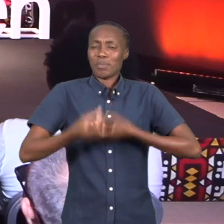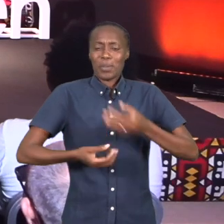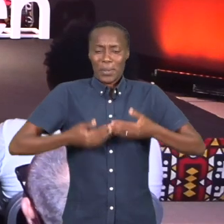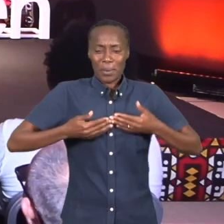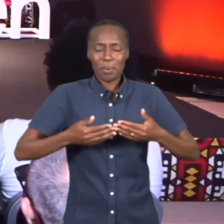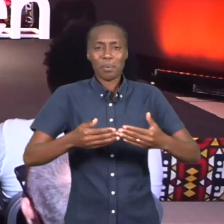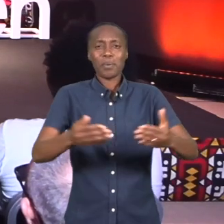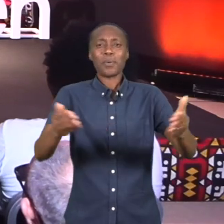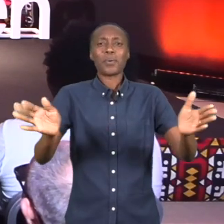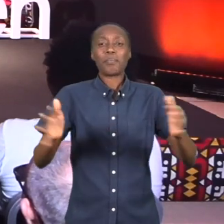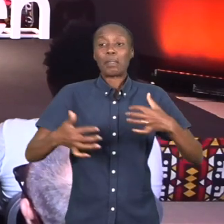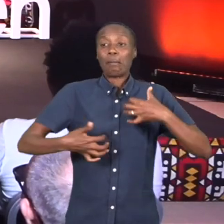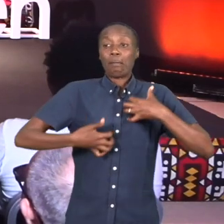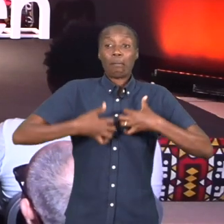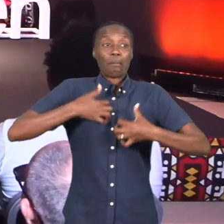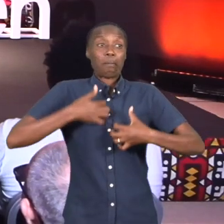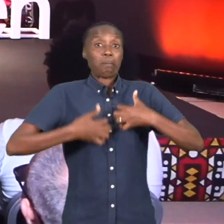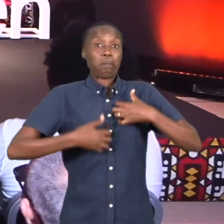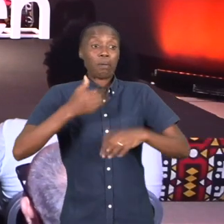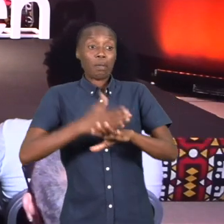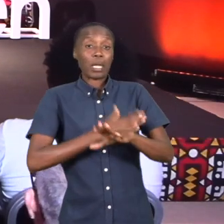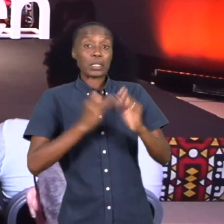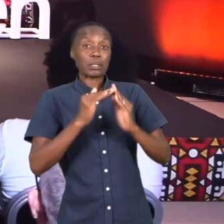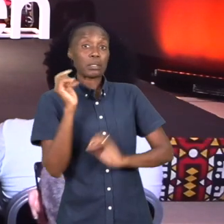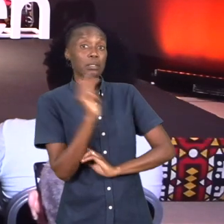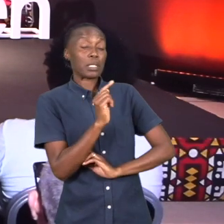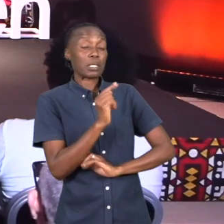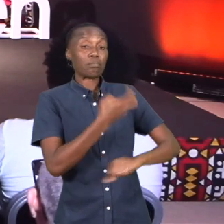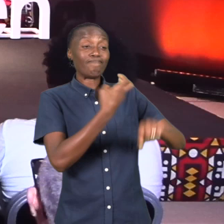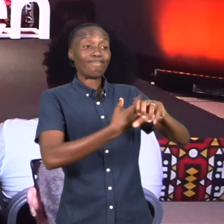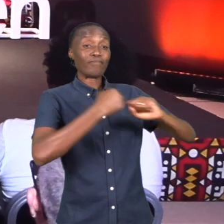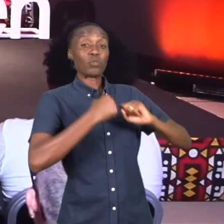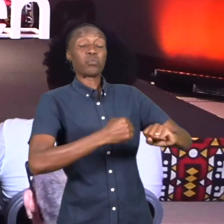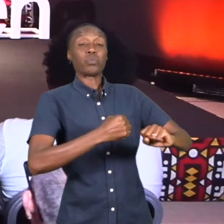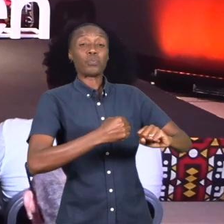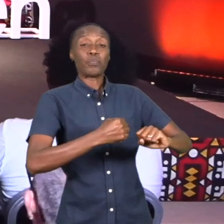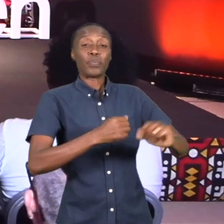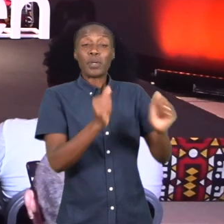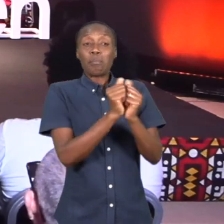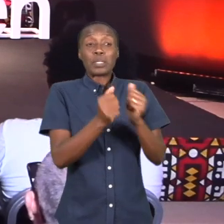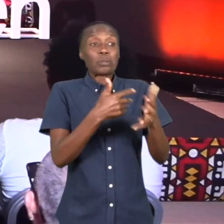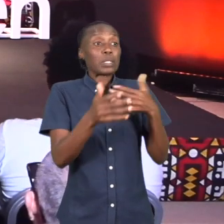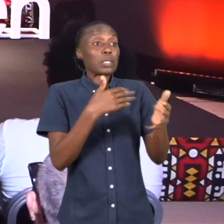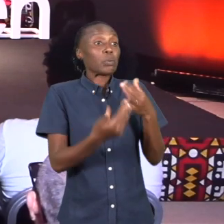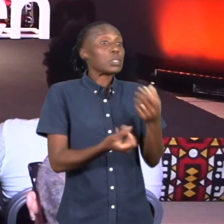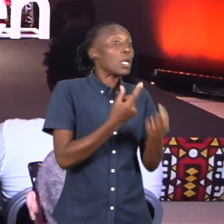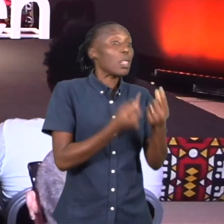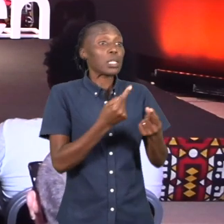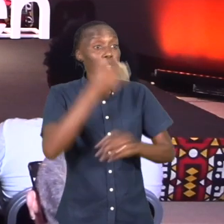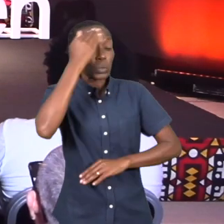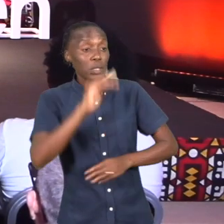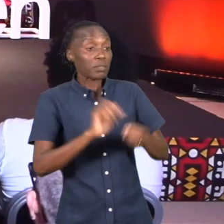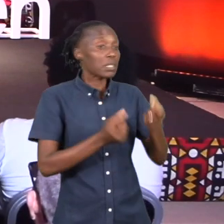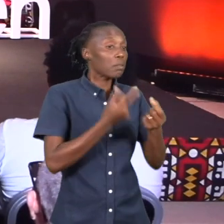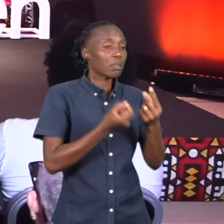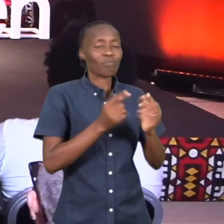convosco, sem me preocupar com as explicações que eu teria que dar em casa depois, por qualquer coisa que eu pudesse ter esquecido de fazer antes de